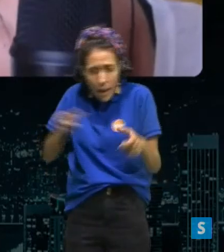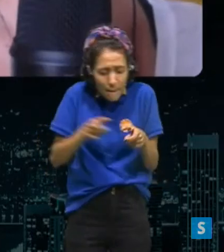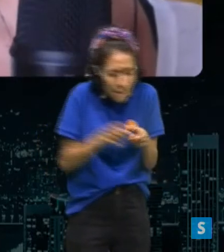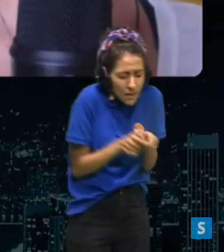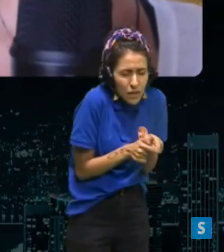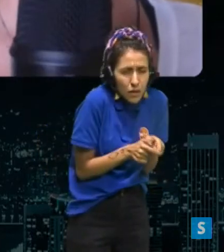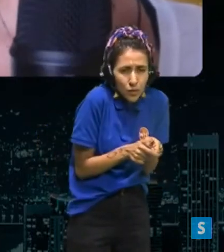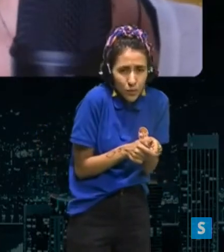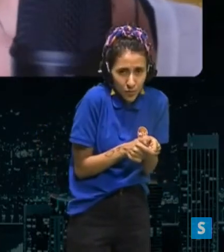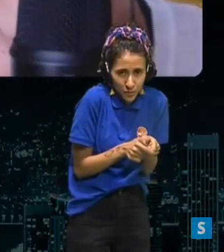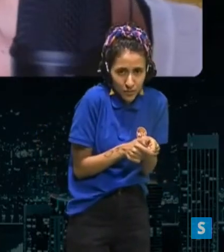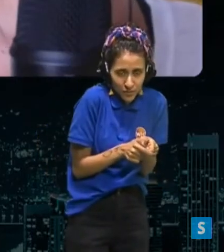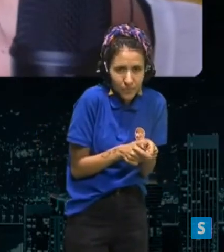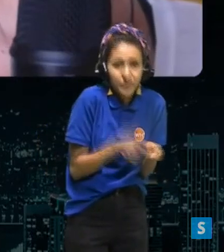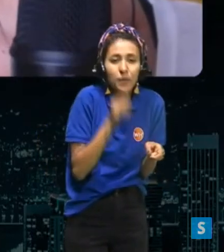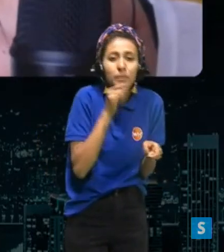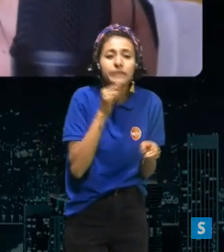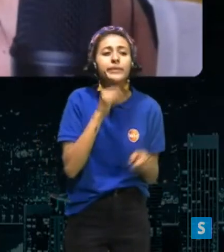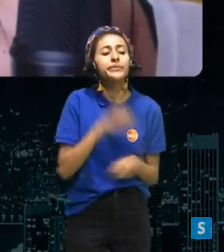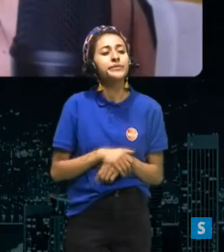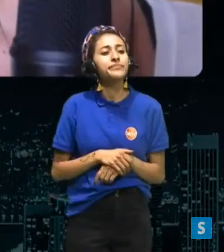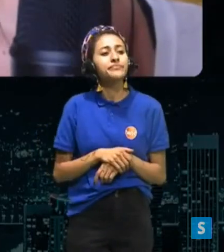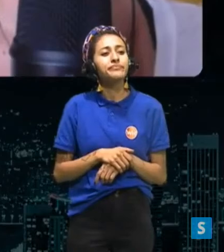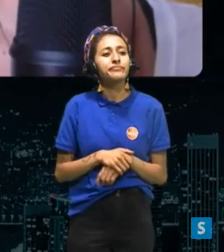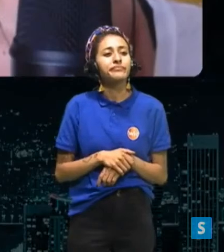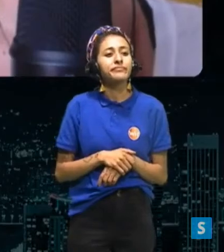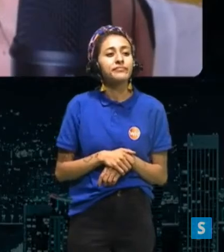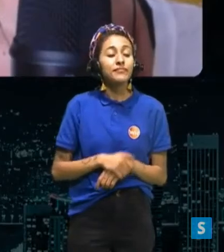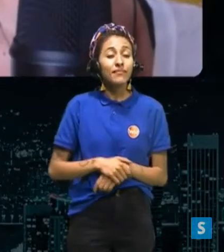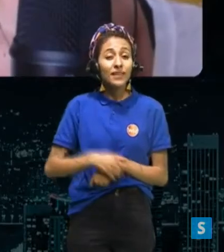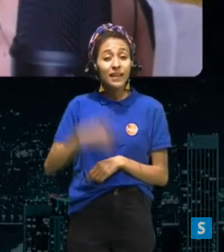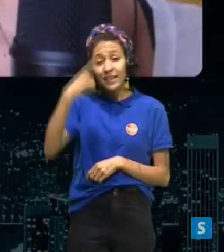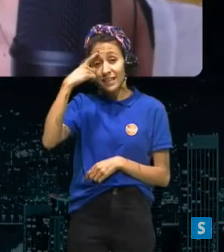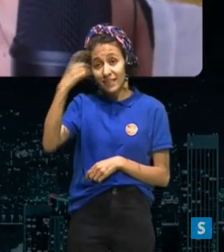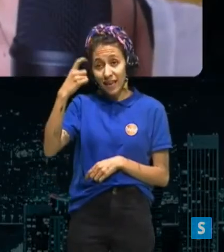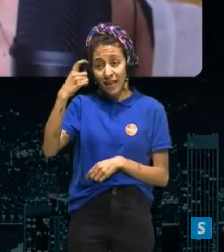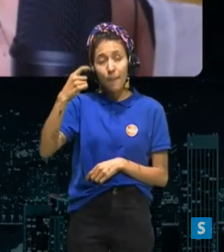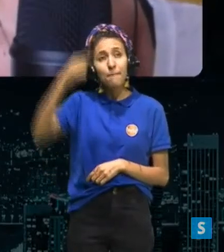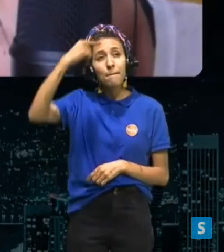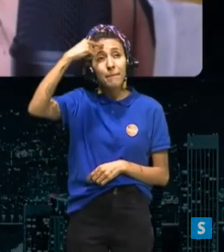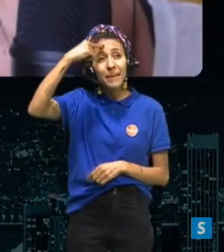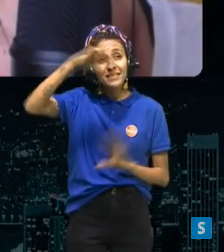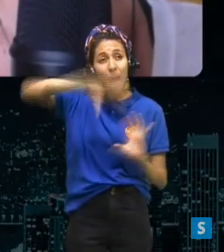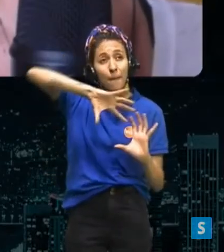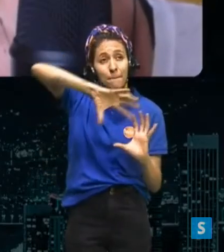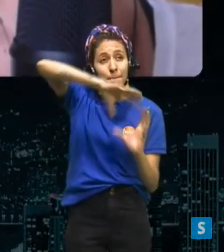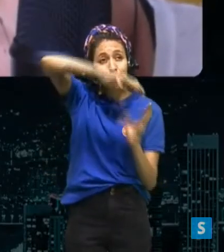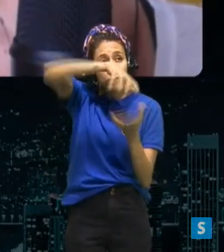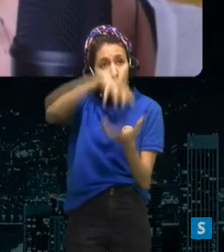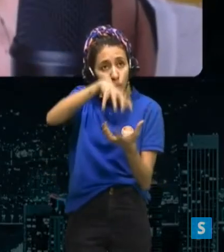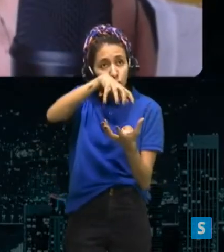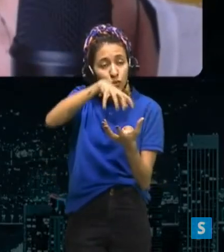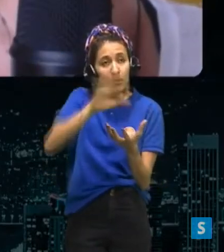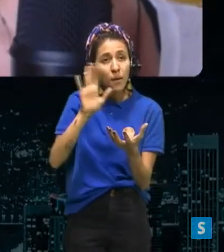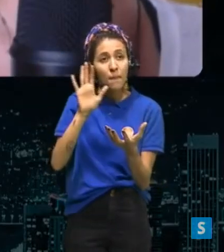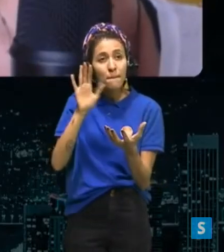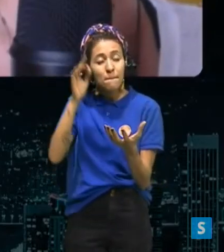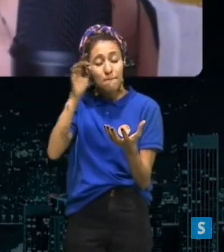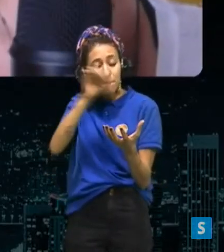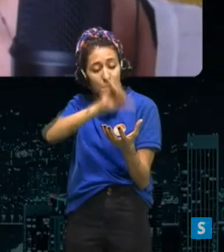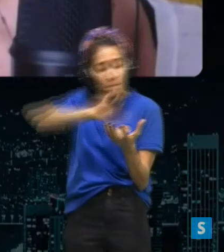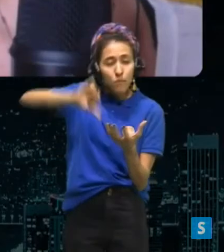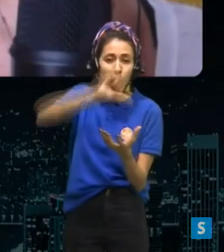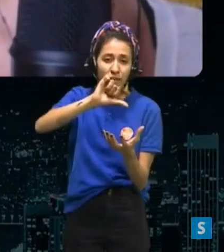ideia antiga de se pensar globalmente e agir localmente você não consegue botar o mundo todo se eu só consegue mudar efetivamente